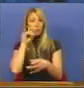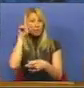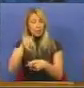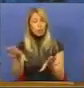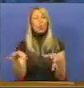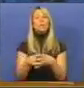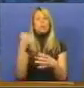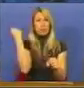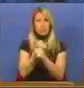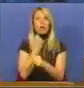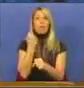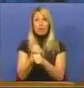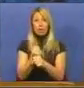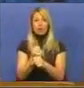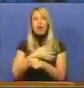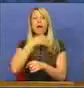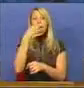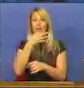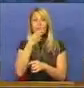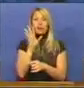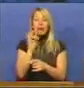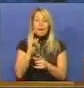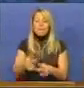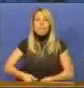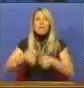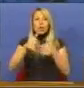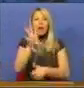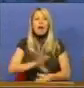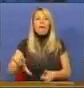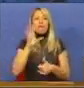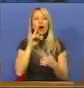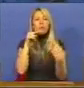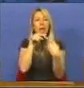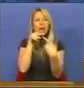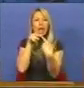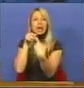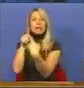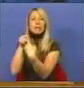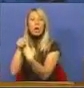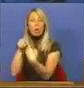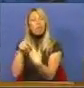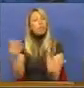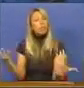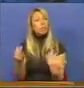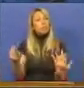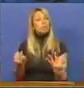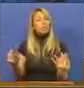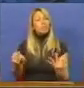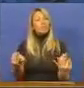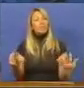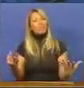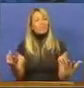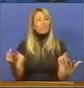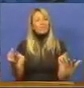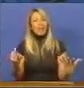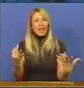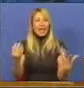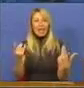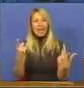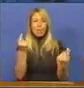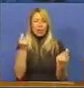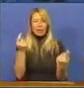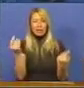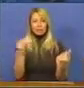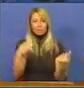Trabalhadores, falar em melhorar os mecanismos de interligação é pelo menos um eufemismo. O Ministério